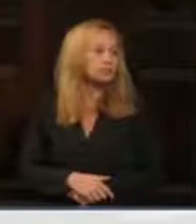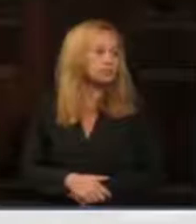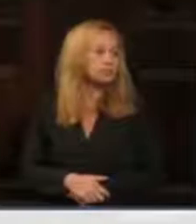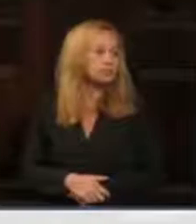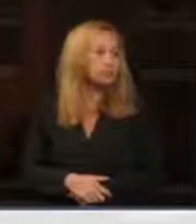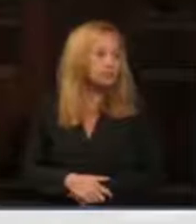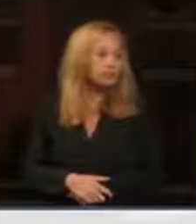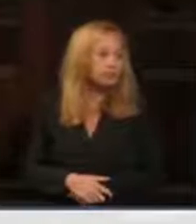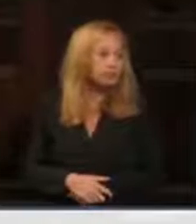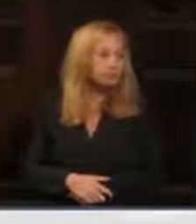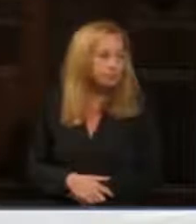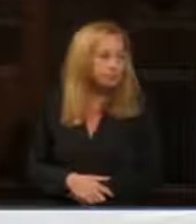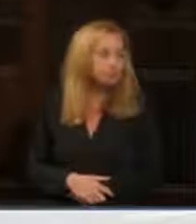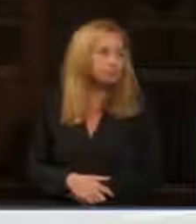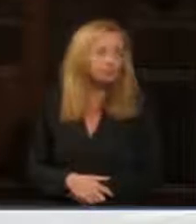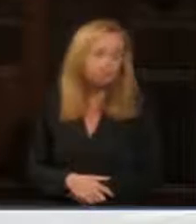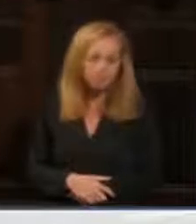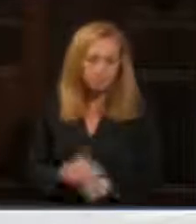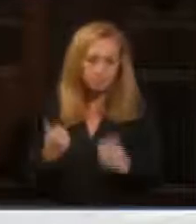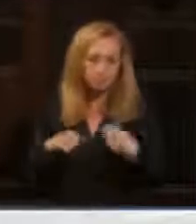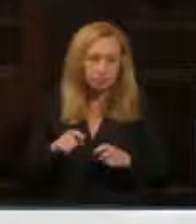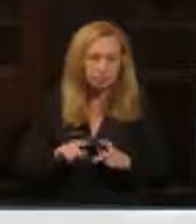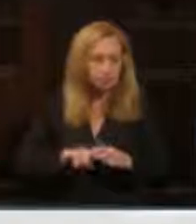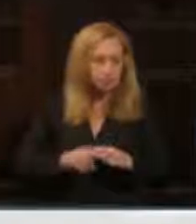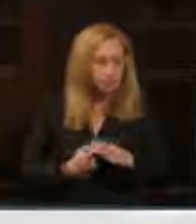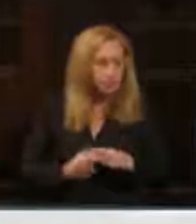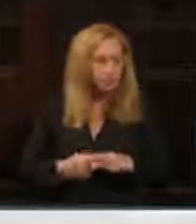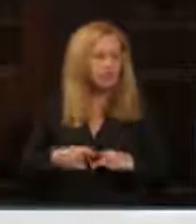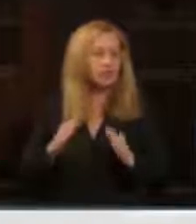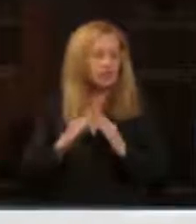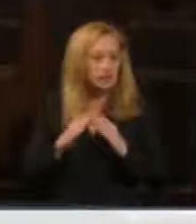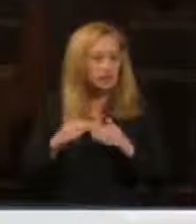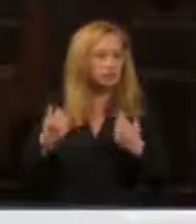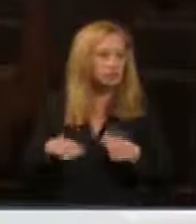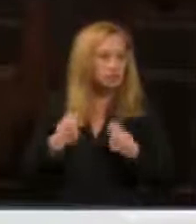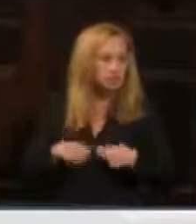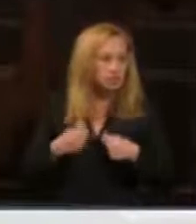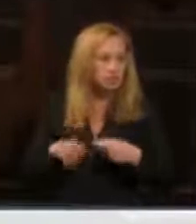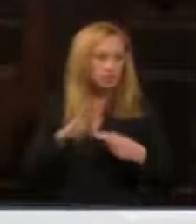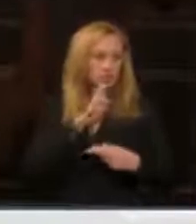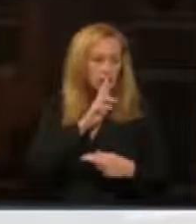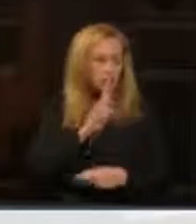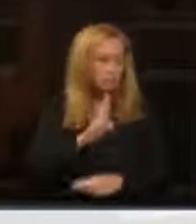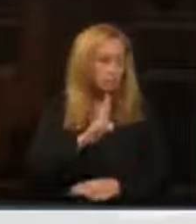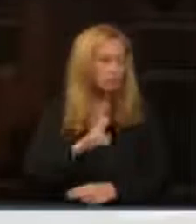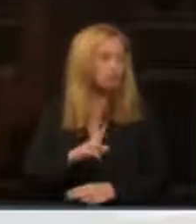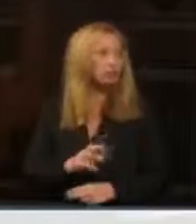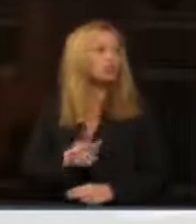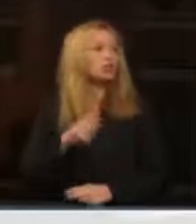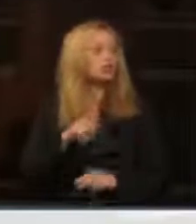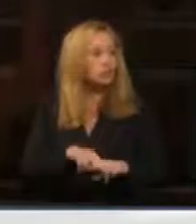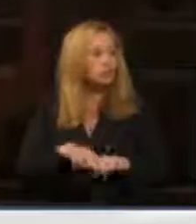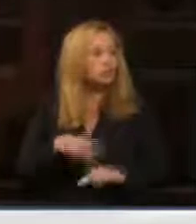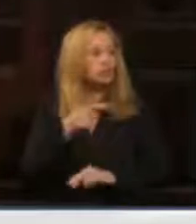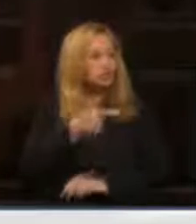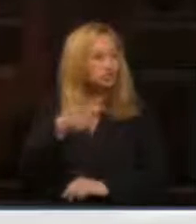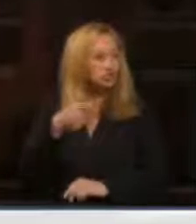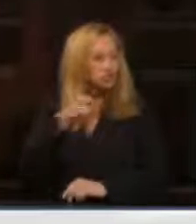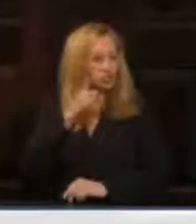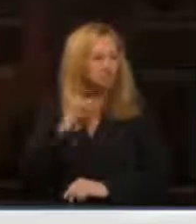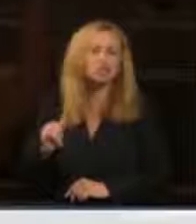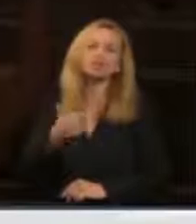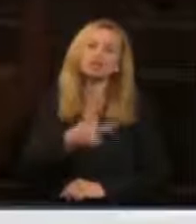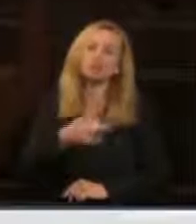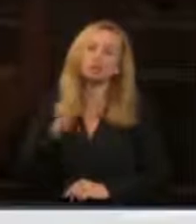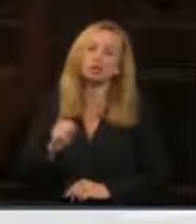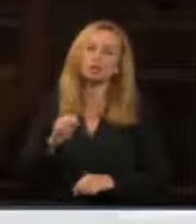deve sim regular, e essa casa precisa dar resposta a isso. Por isso que no dia 28, às 10 horas